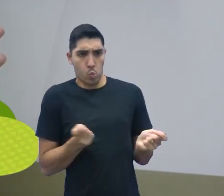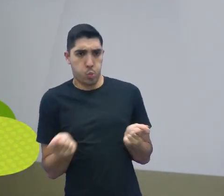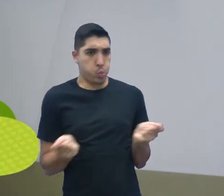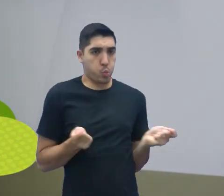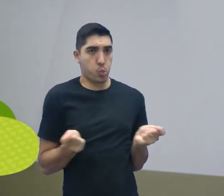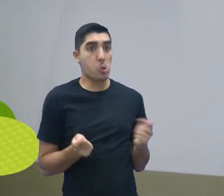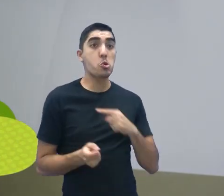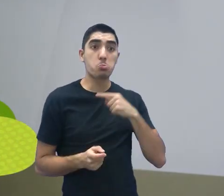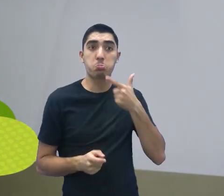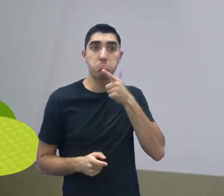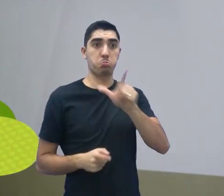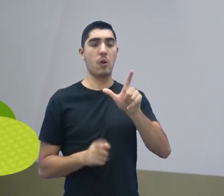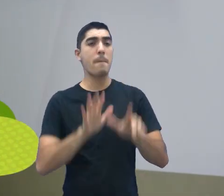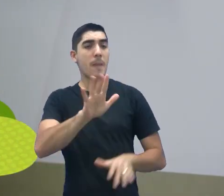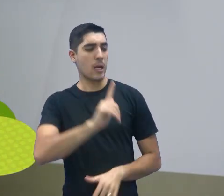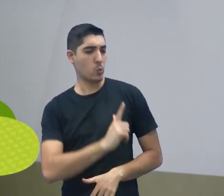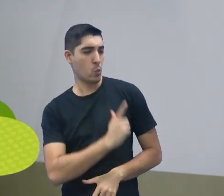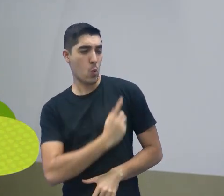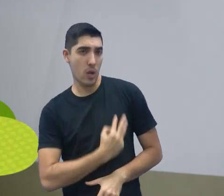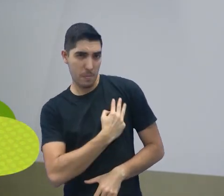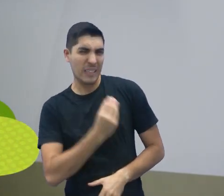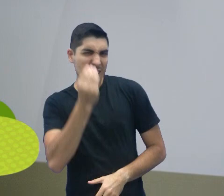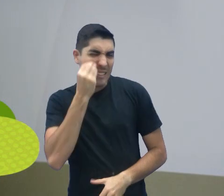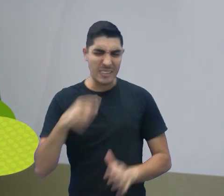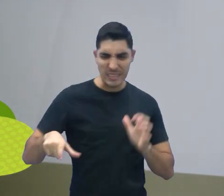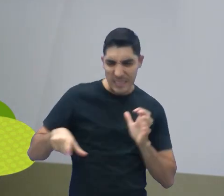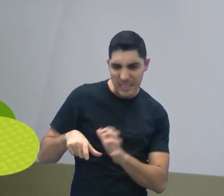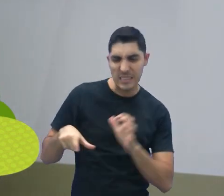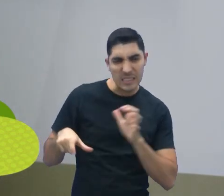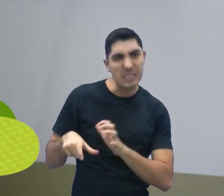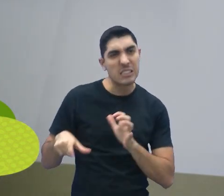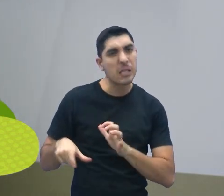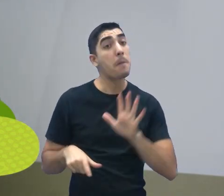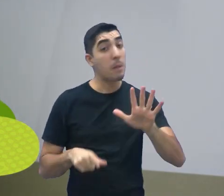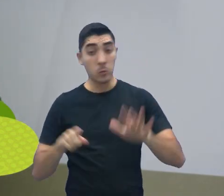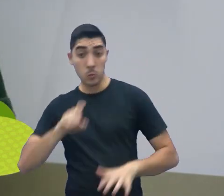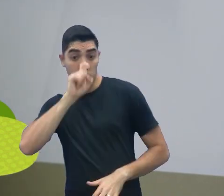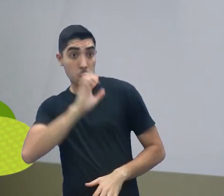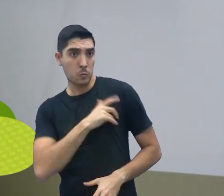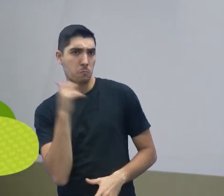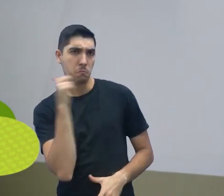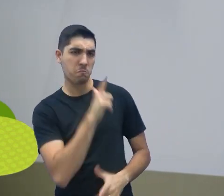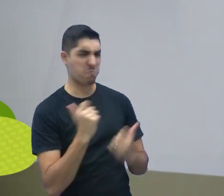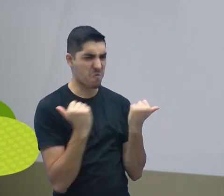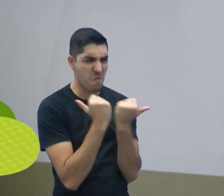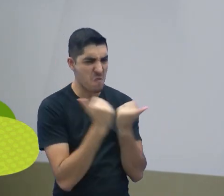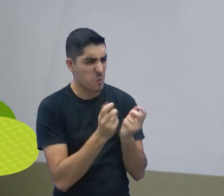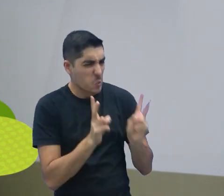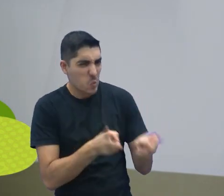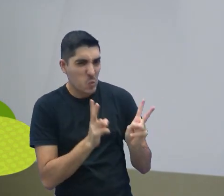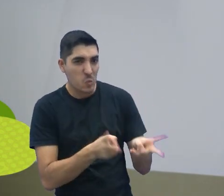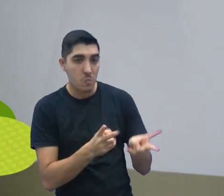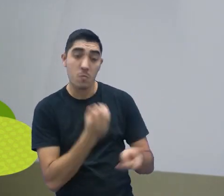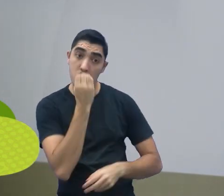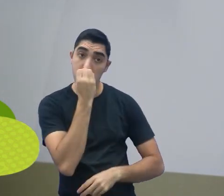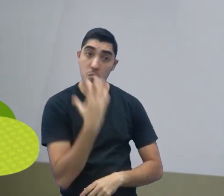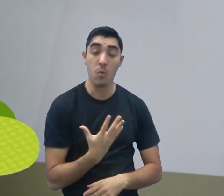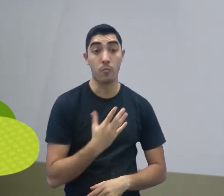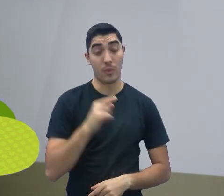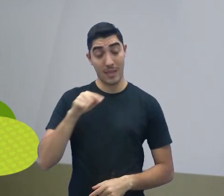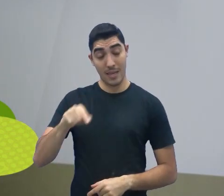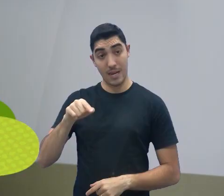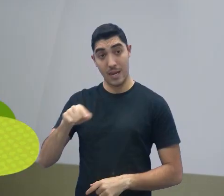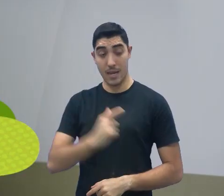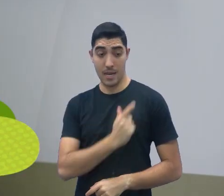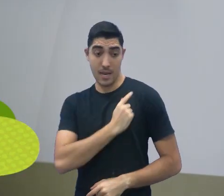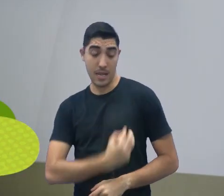momento pareceu que ia empatar o jogo. O São José soube sofrer, administrou bem e venceu com méritos. É muito importante vencer em casa. O Prudente vai ser uma equipe que eu acredito que vai brigar